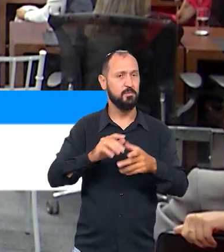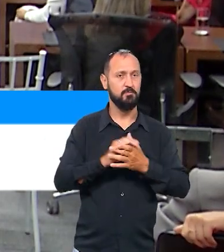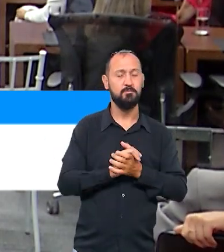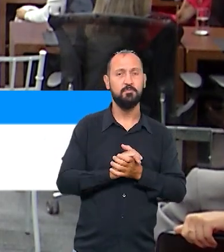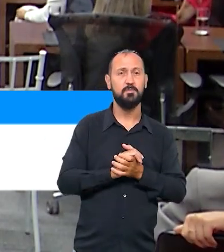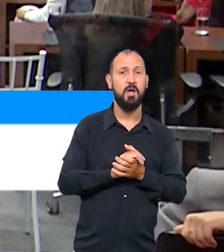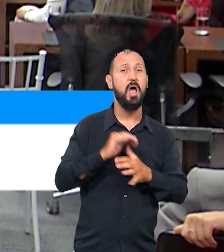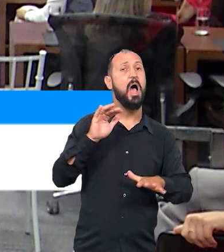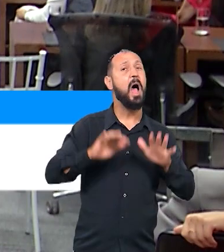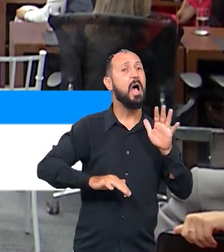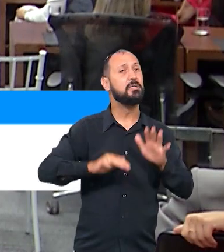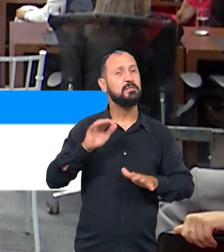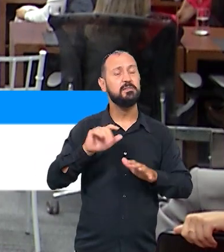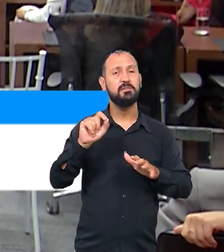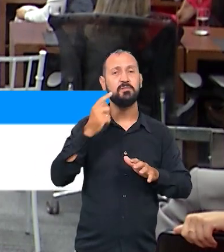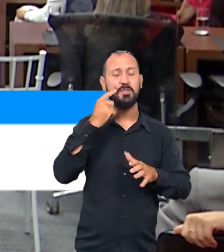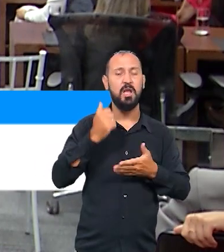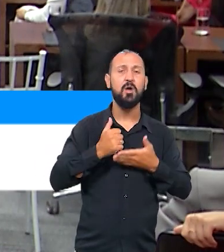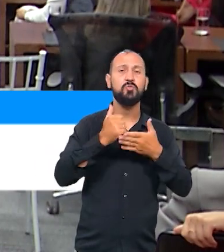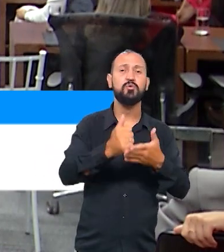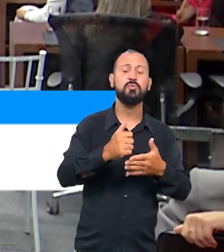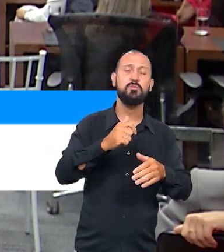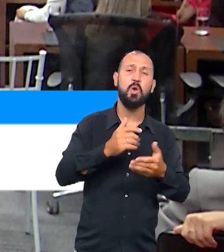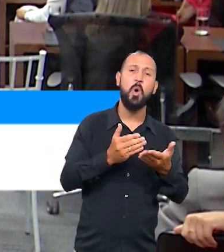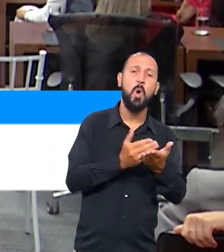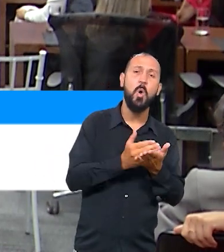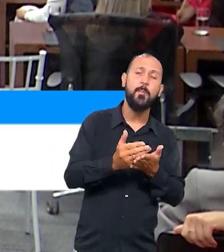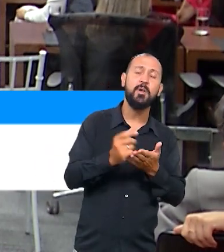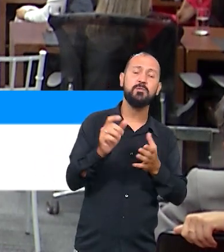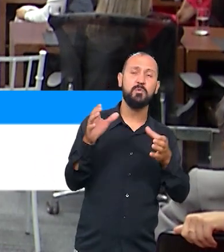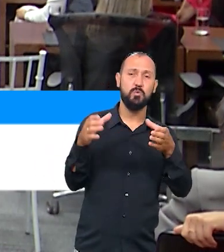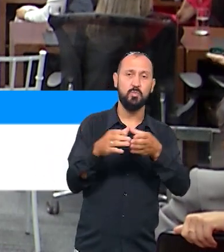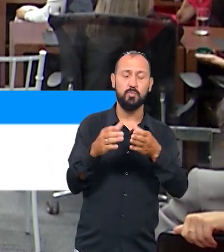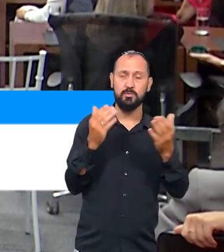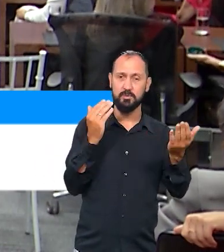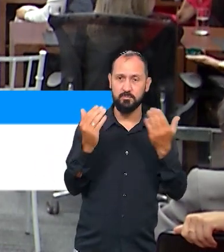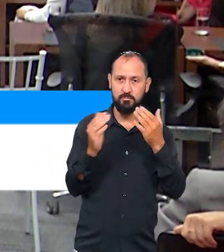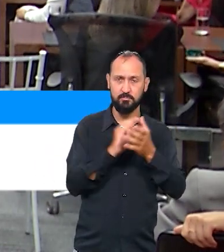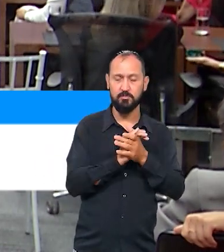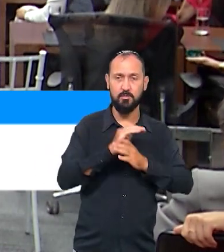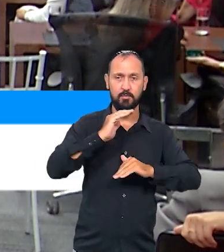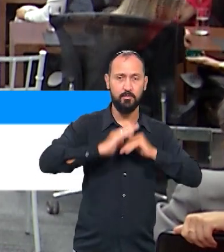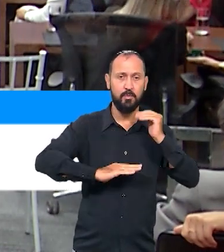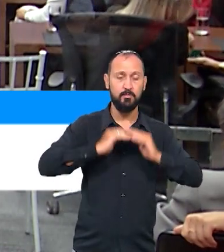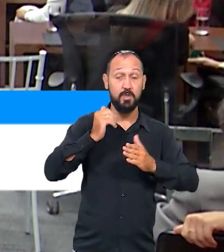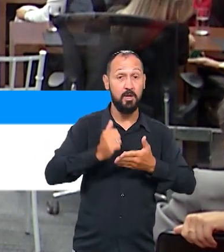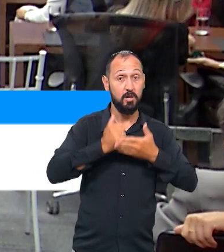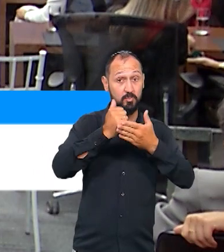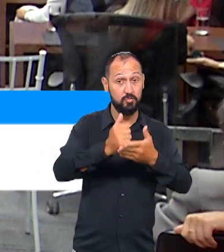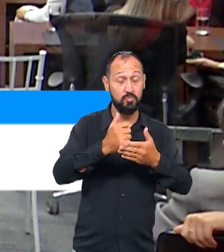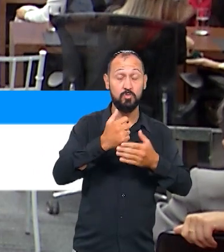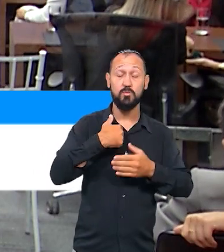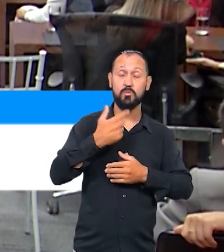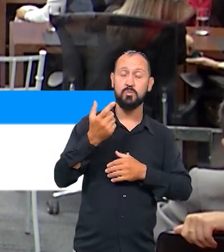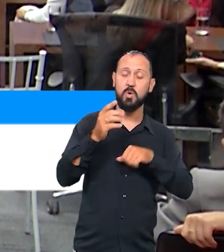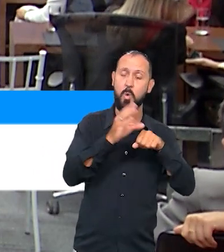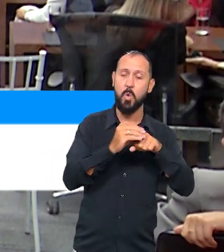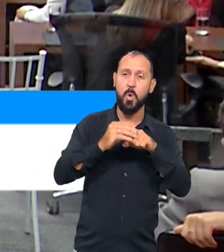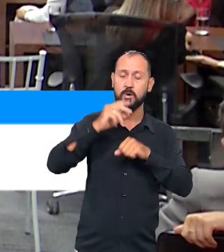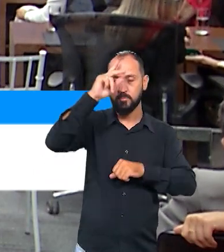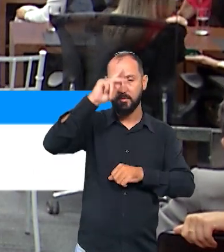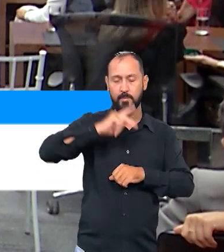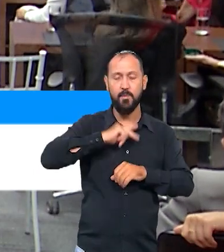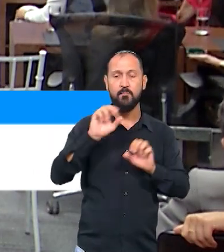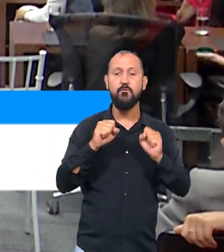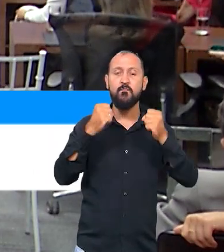população e muitas vezes o socorro chega por meio dos psicólogos, profissionais que ajudam no autoconhecimento